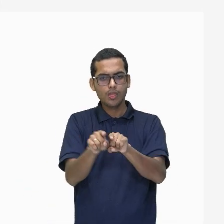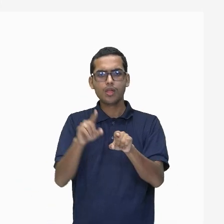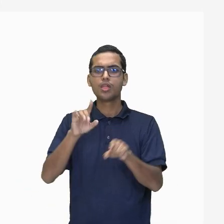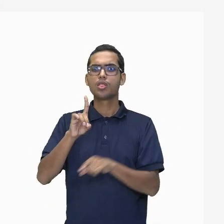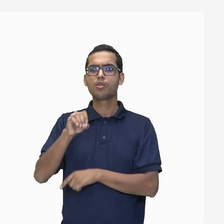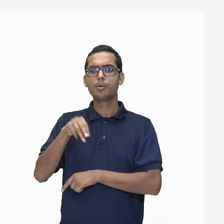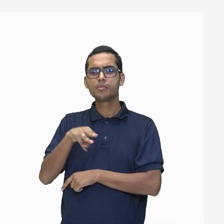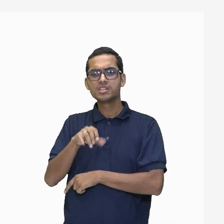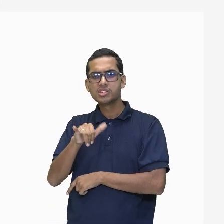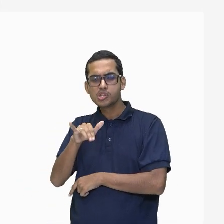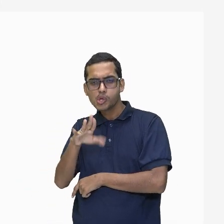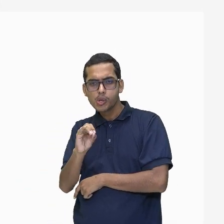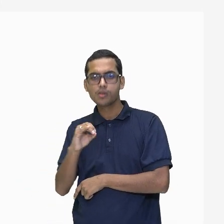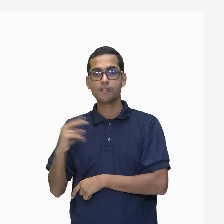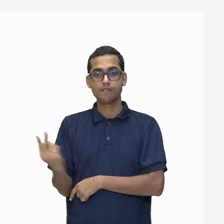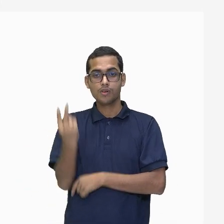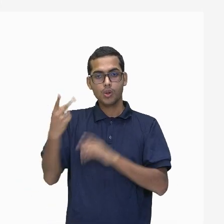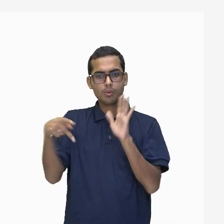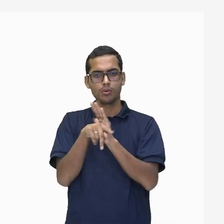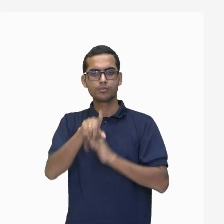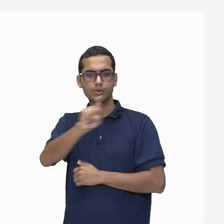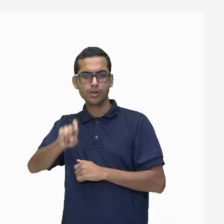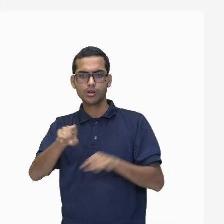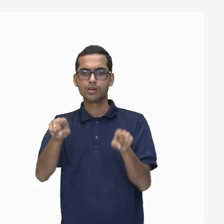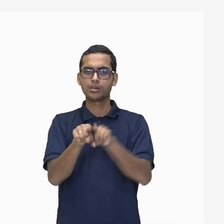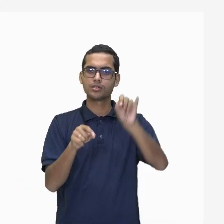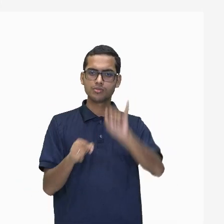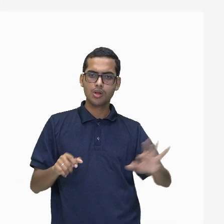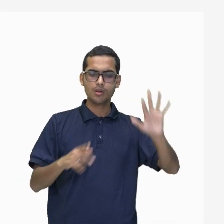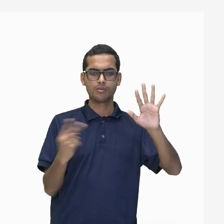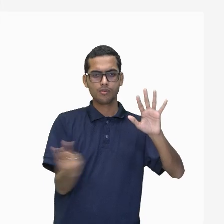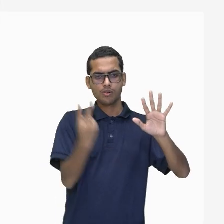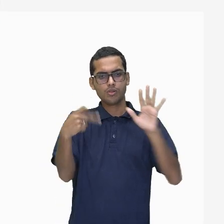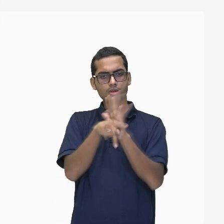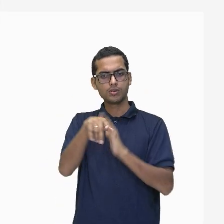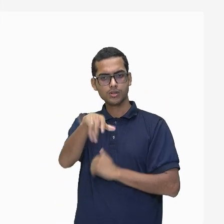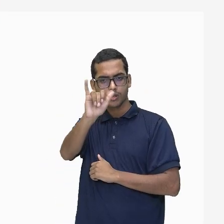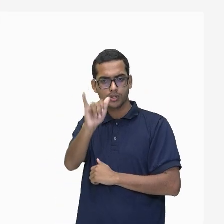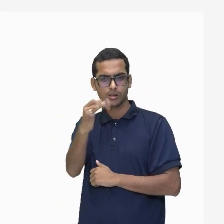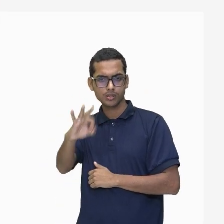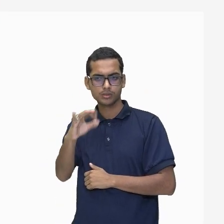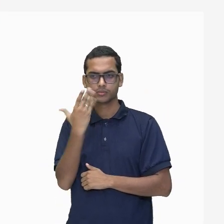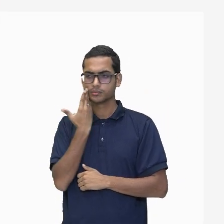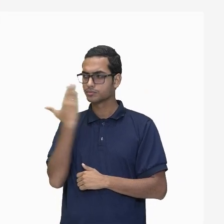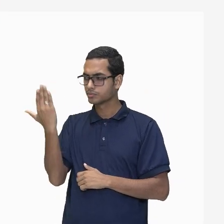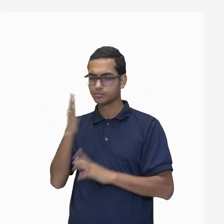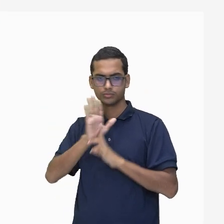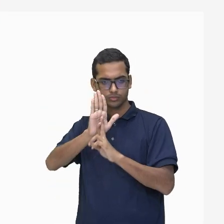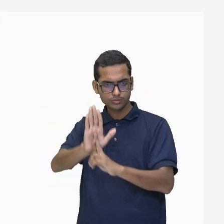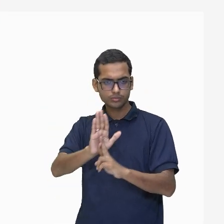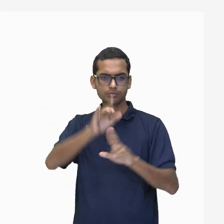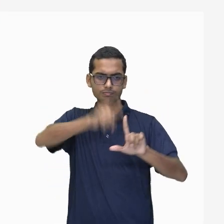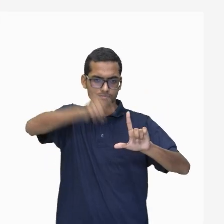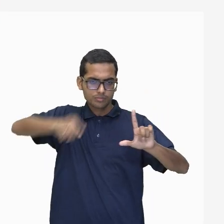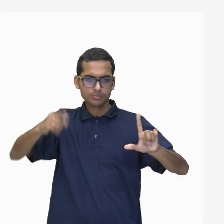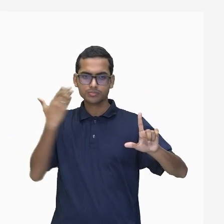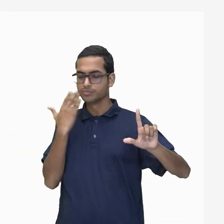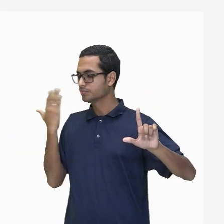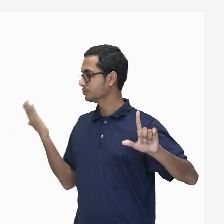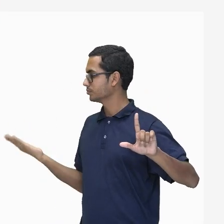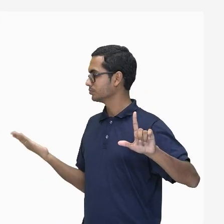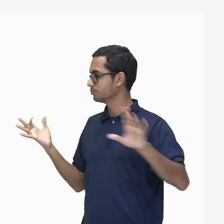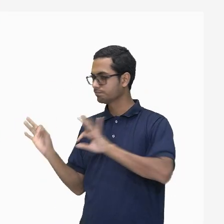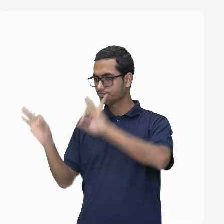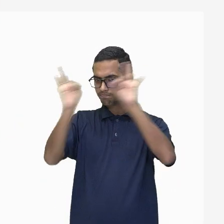todos os valores de x e a imagem os valores de y, tá certo? A representação gráfica, nós vimos aqui na